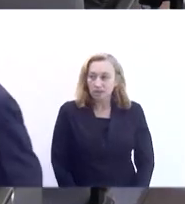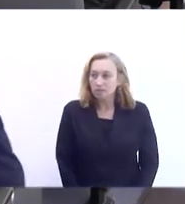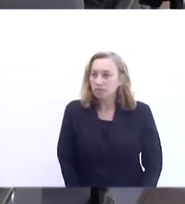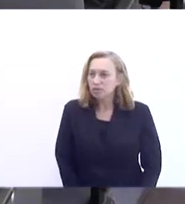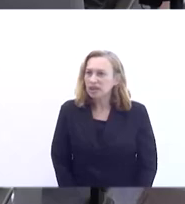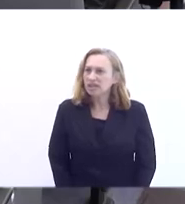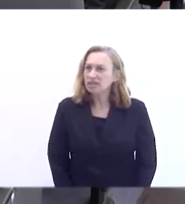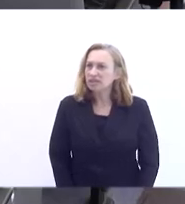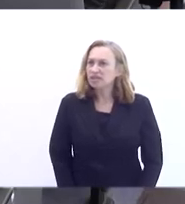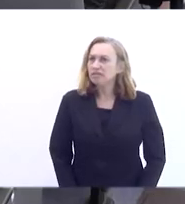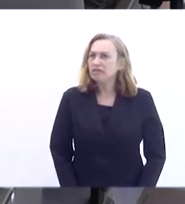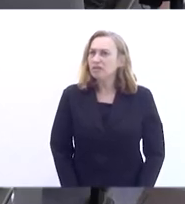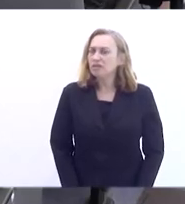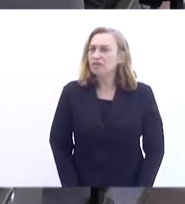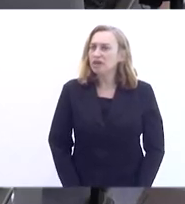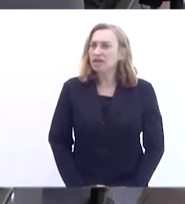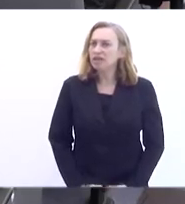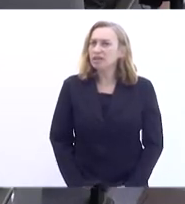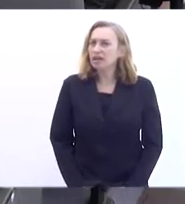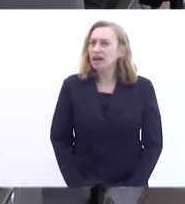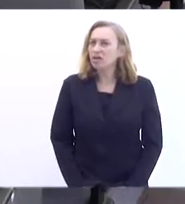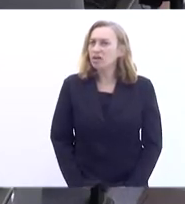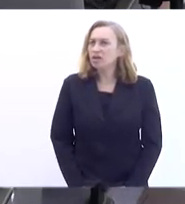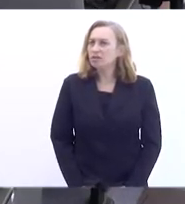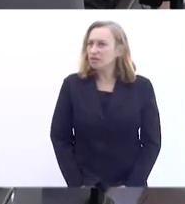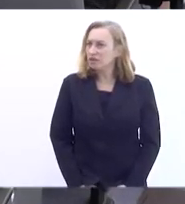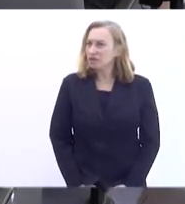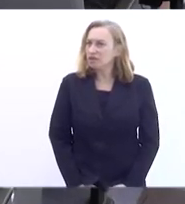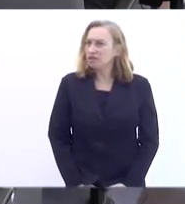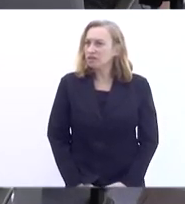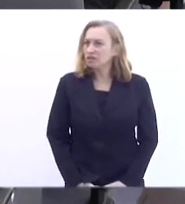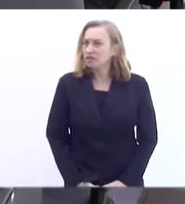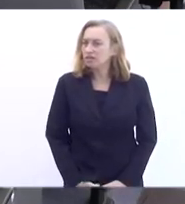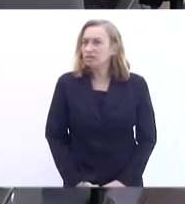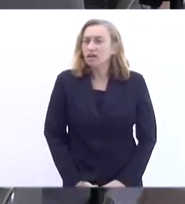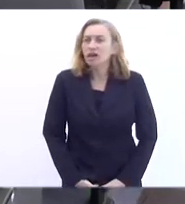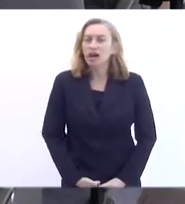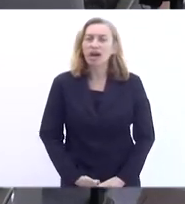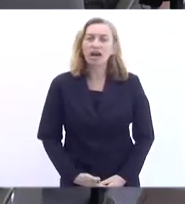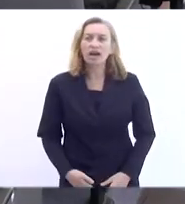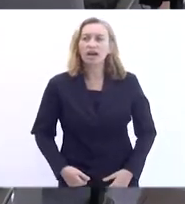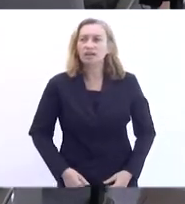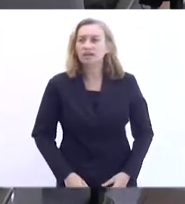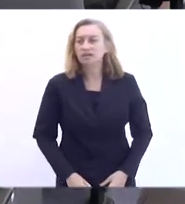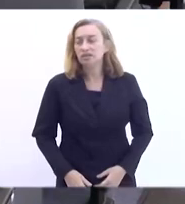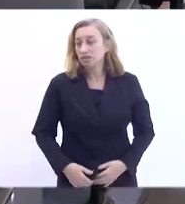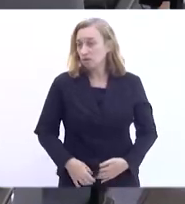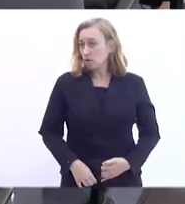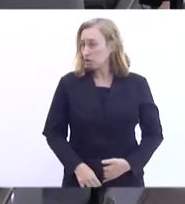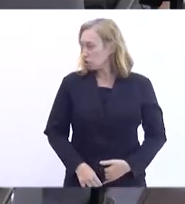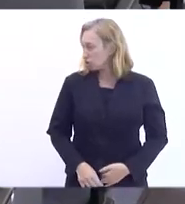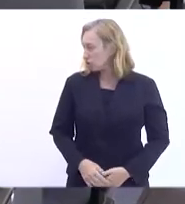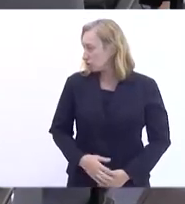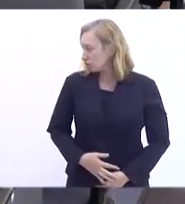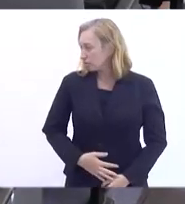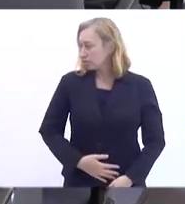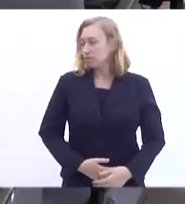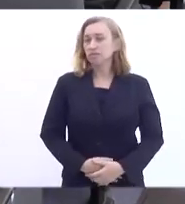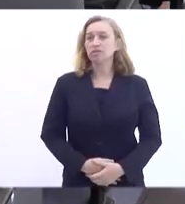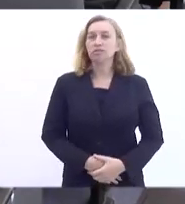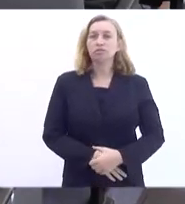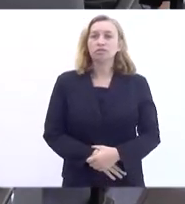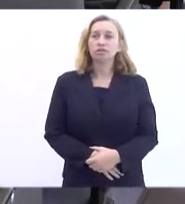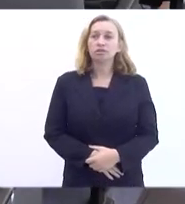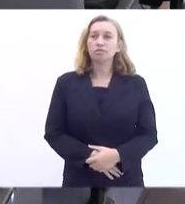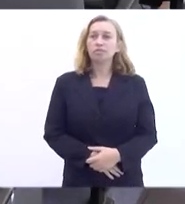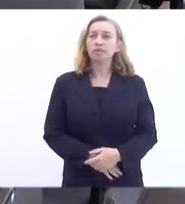ciências não porque a gente mas é importante Coronel nosso Deputado Coronel Salema vem para cá para gente não senta aqui